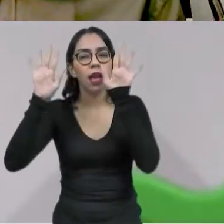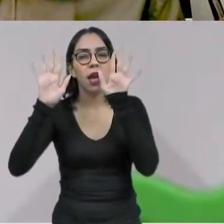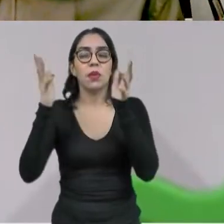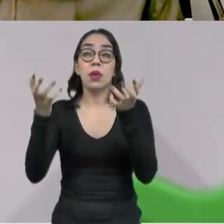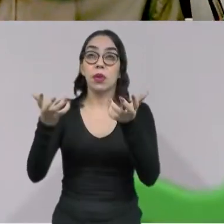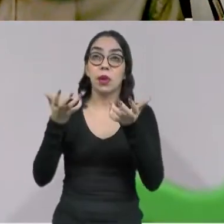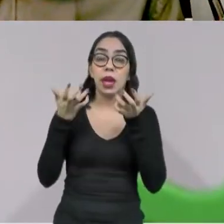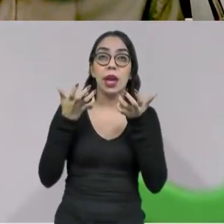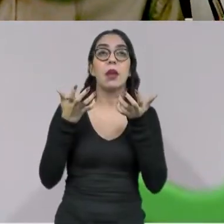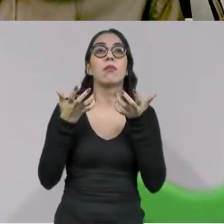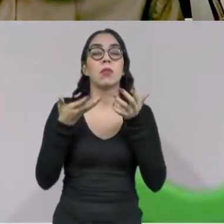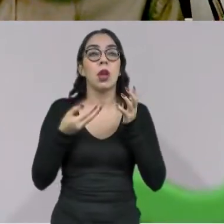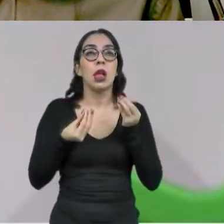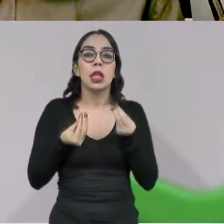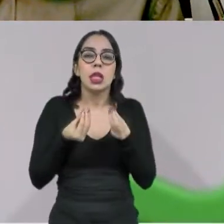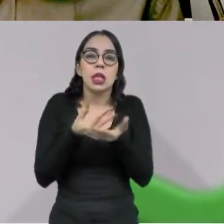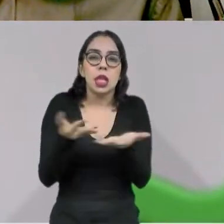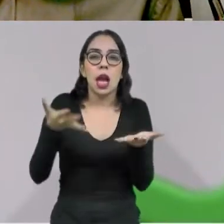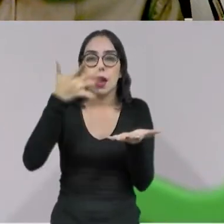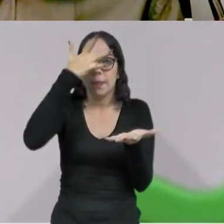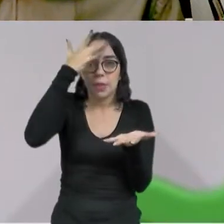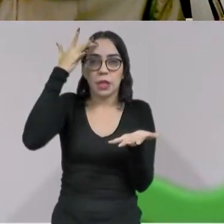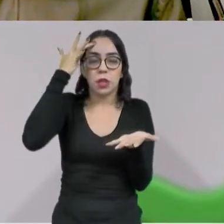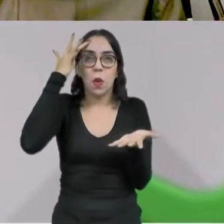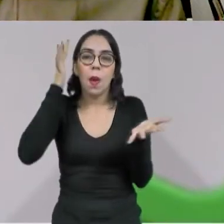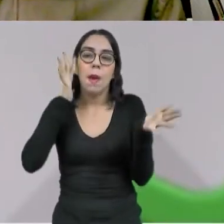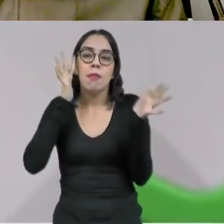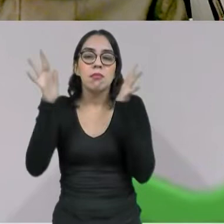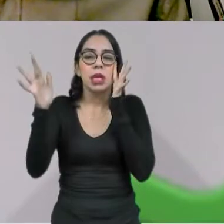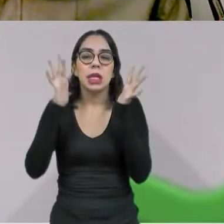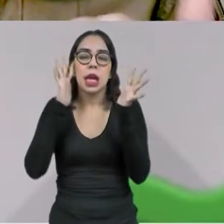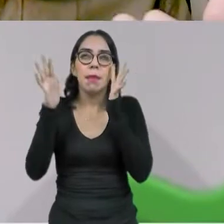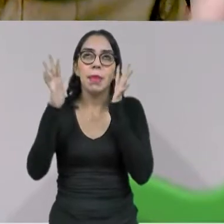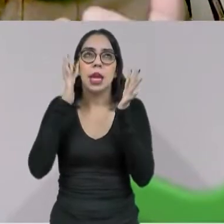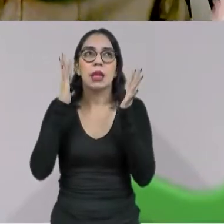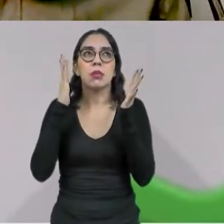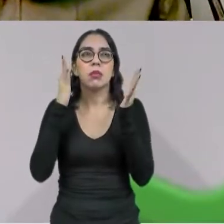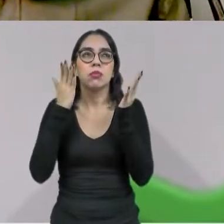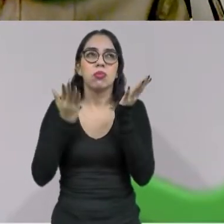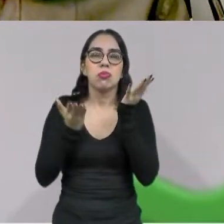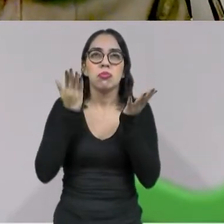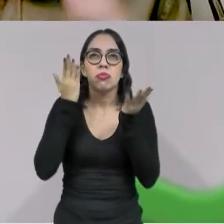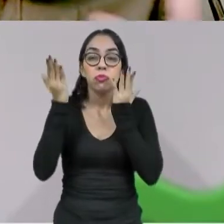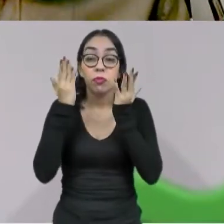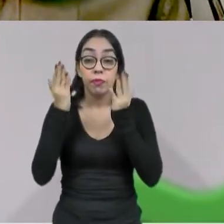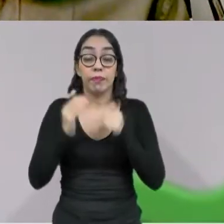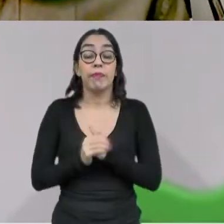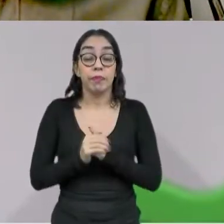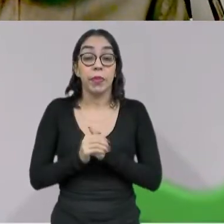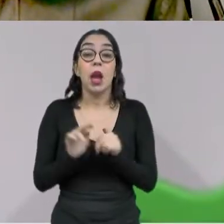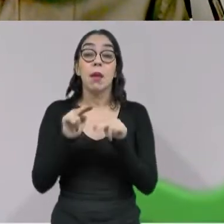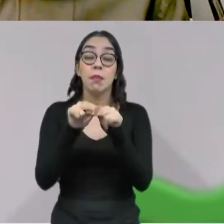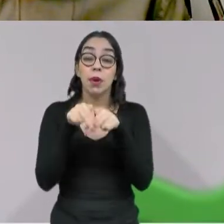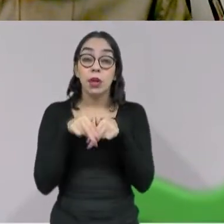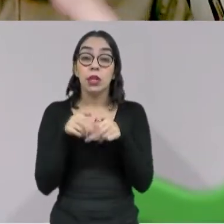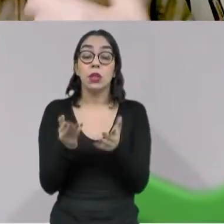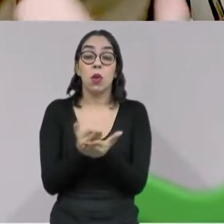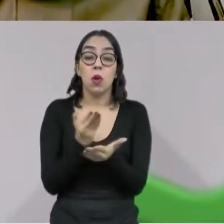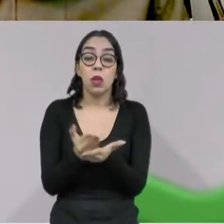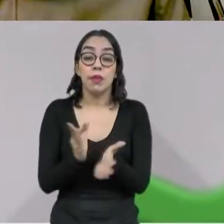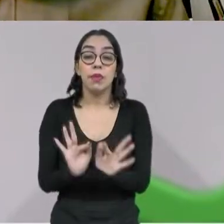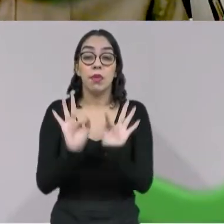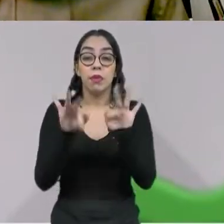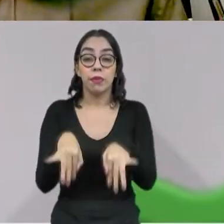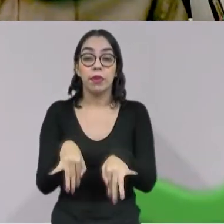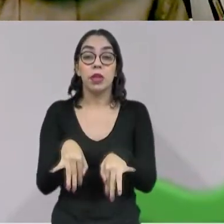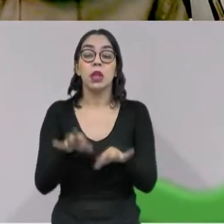desestabilizar certezas prévias. Então, quando eu terminei o livro, portanto, repito,